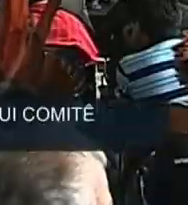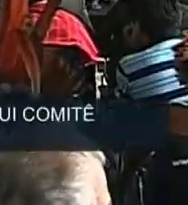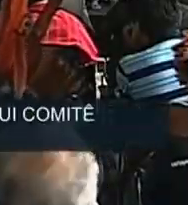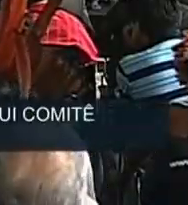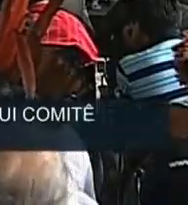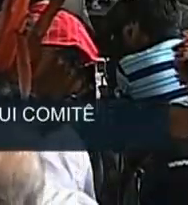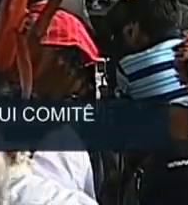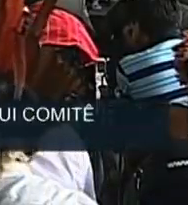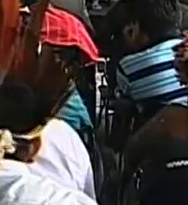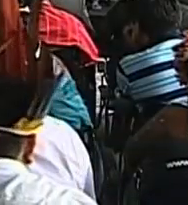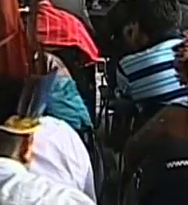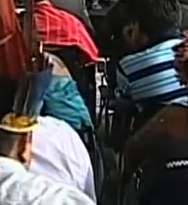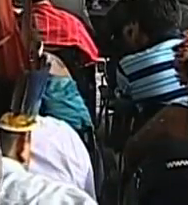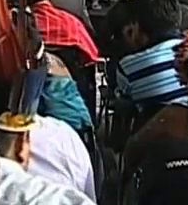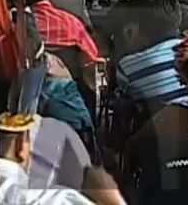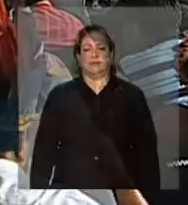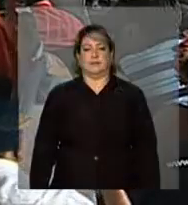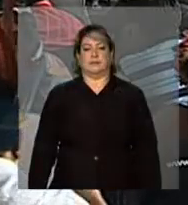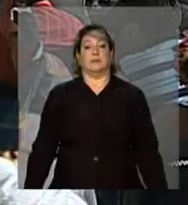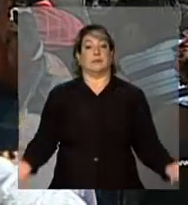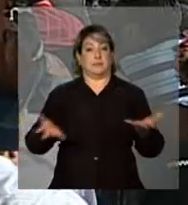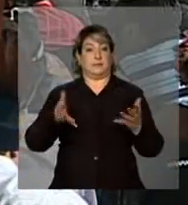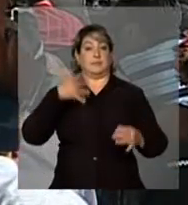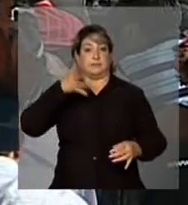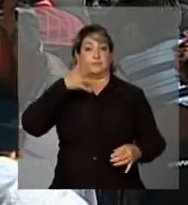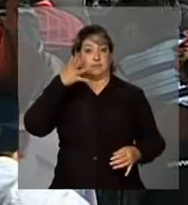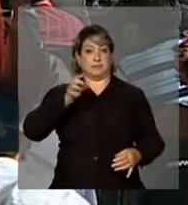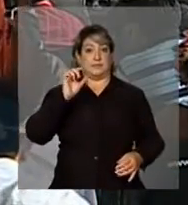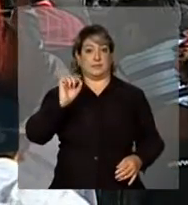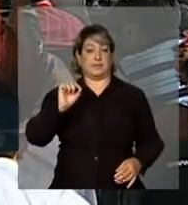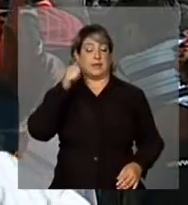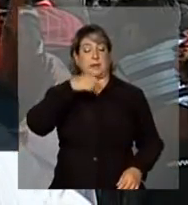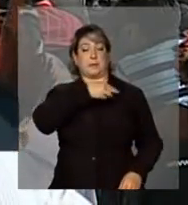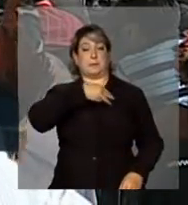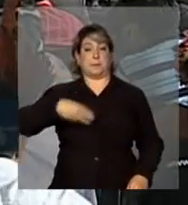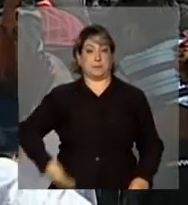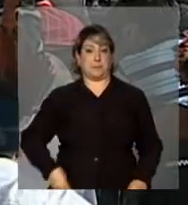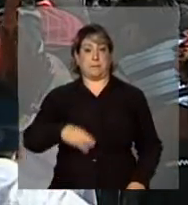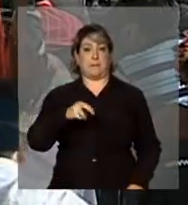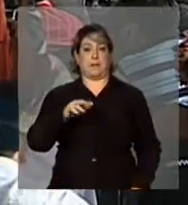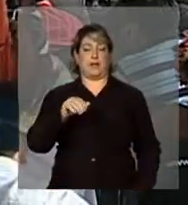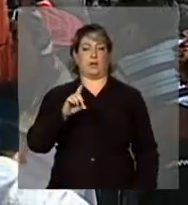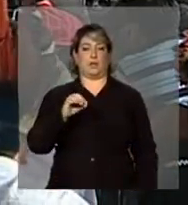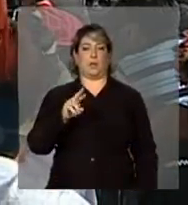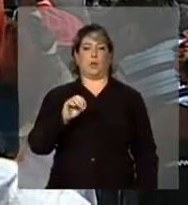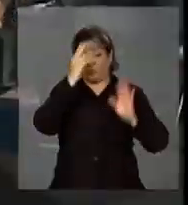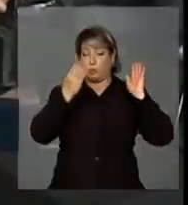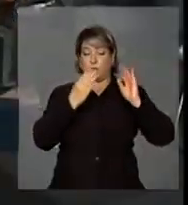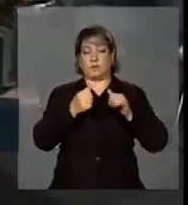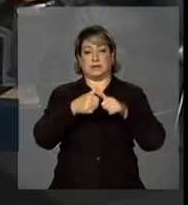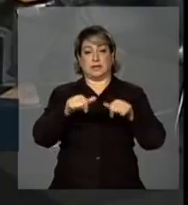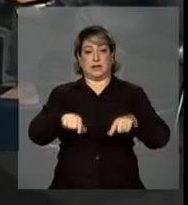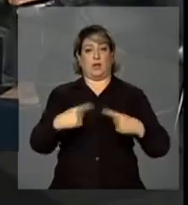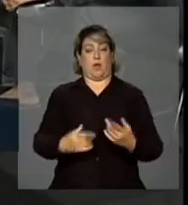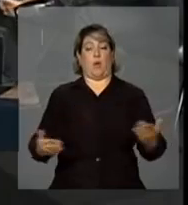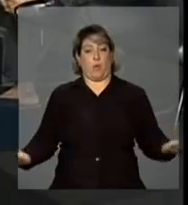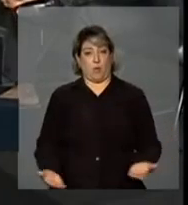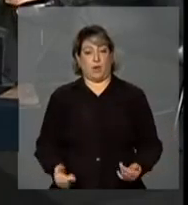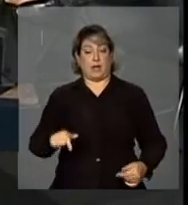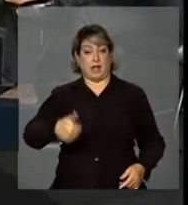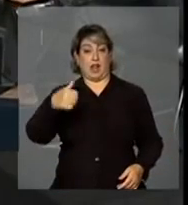Ouviremos agora a ministra de Estado, chefe da Secretaria de Direitos Humanos da Presidência da República, a senhora Maria do Rosário. Este ato, em